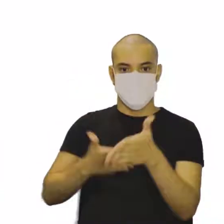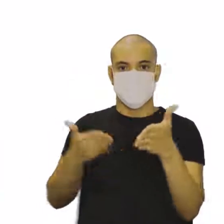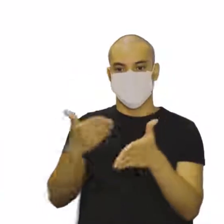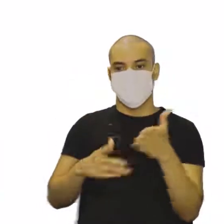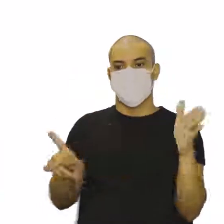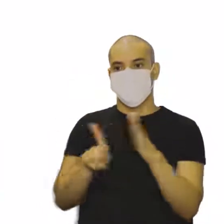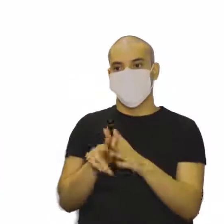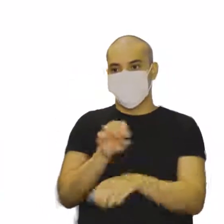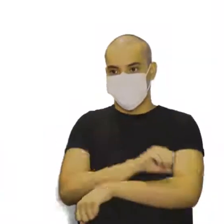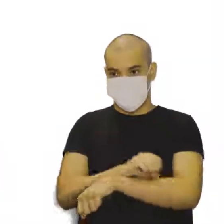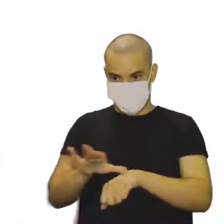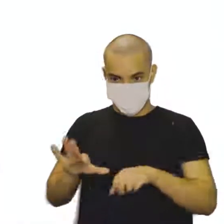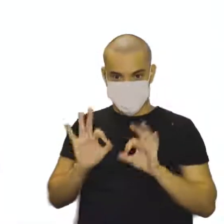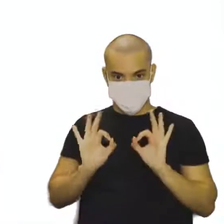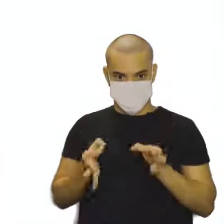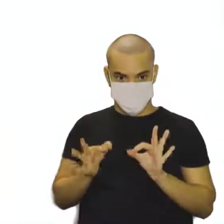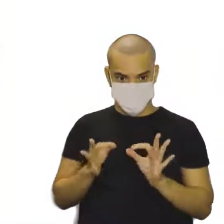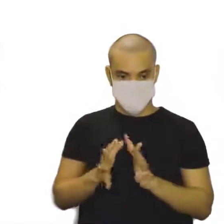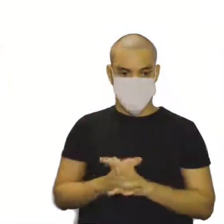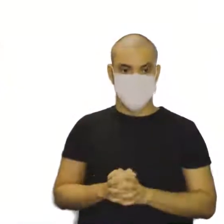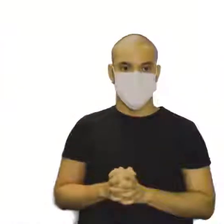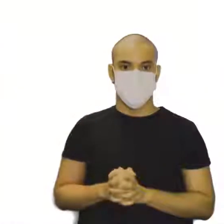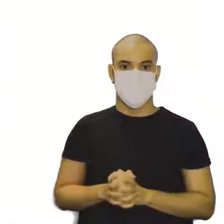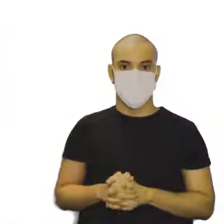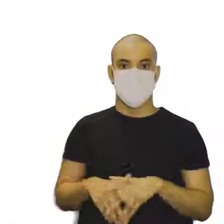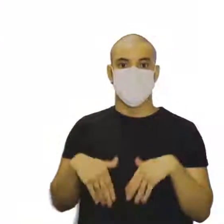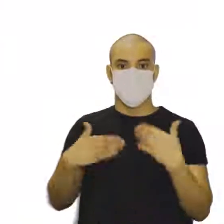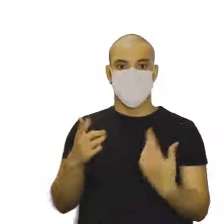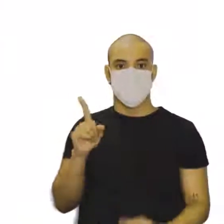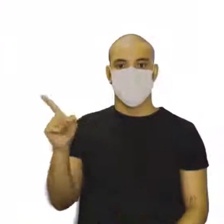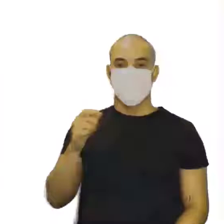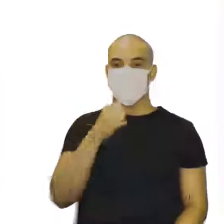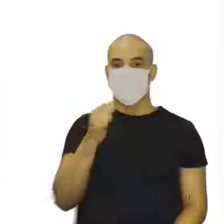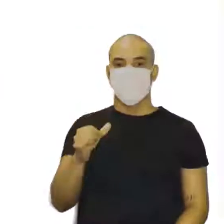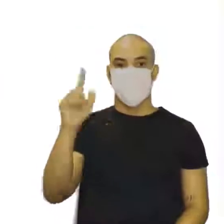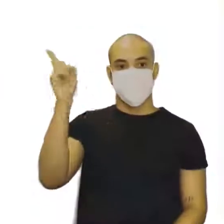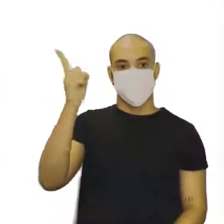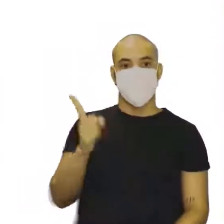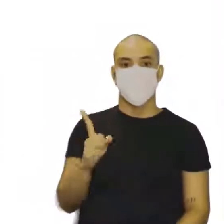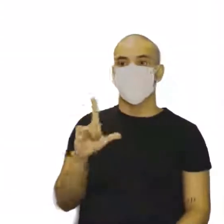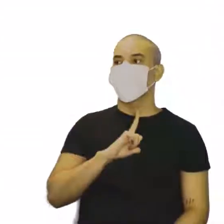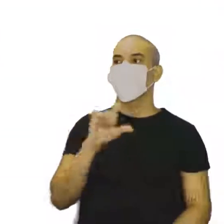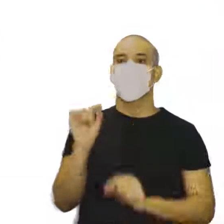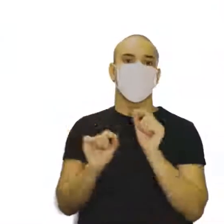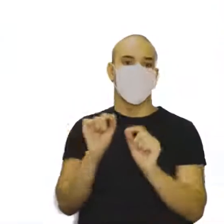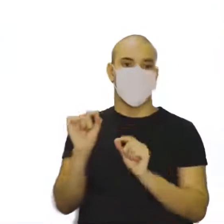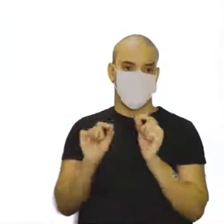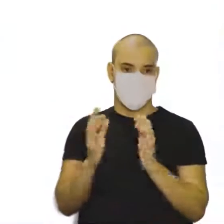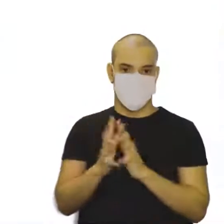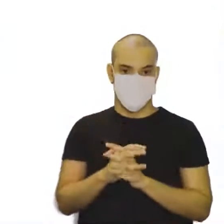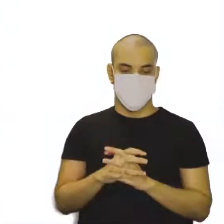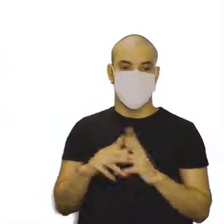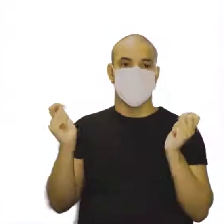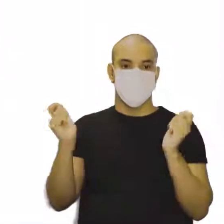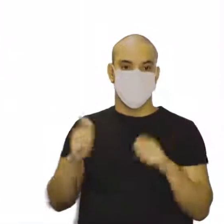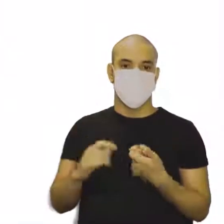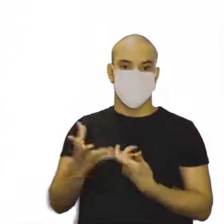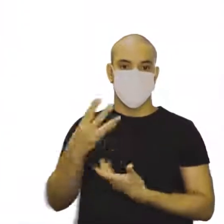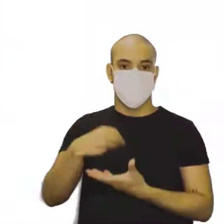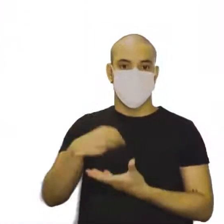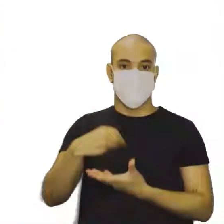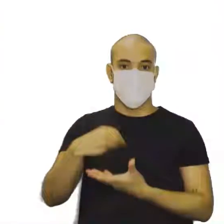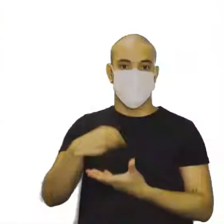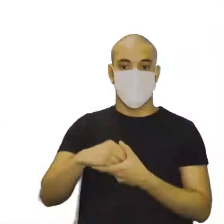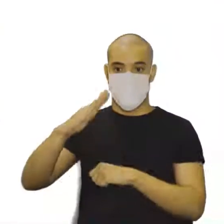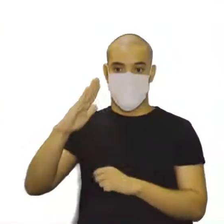de corrente, tá? Pessoal, olha só, descargas atmosféricas, o que nós temos aqui? Podem envolver uma ou